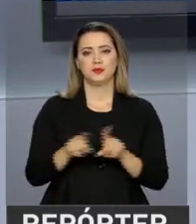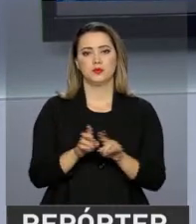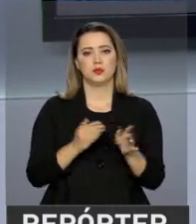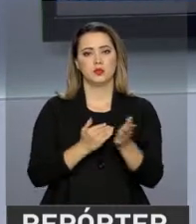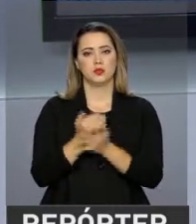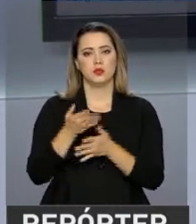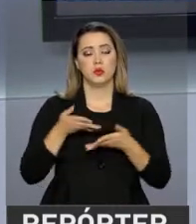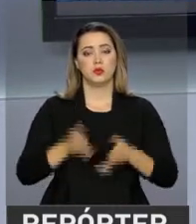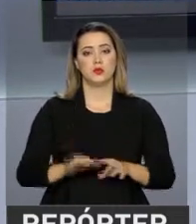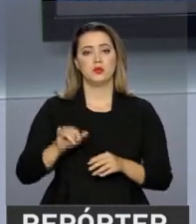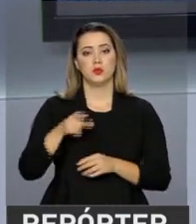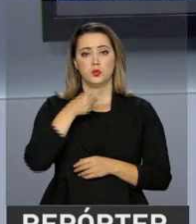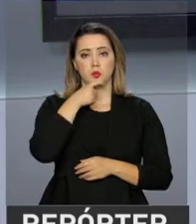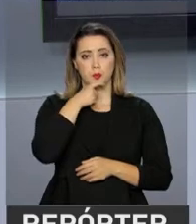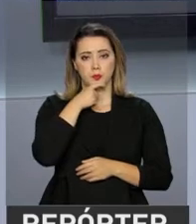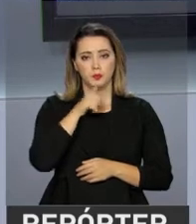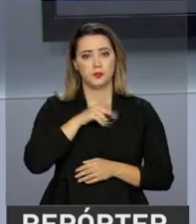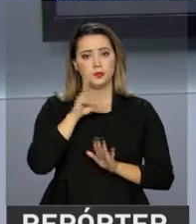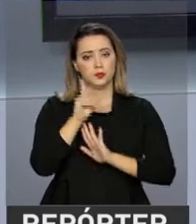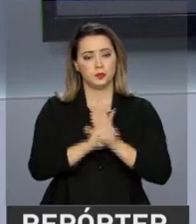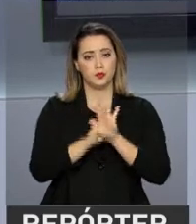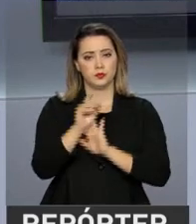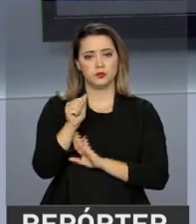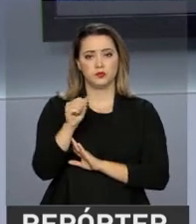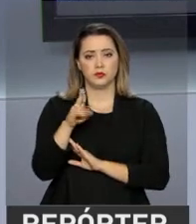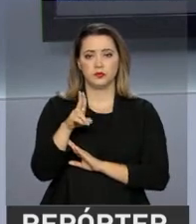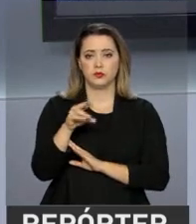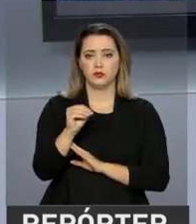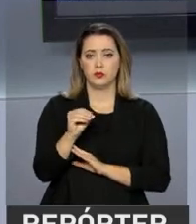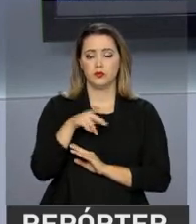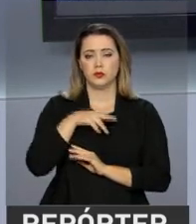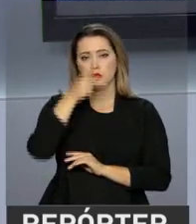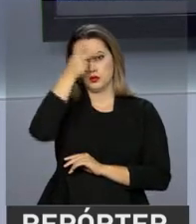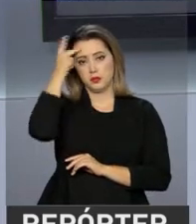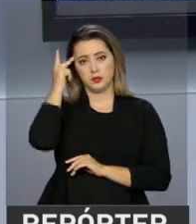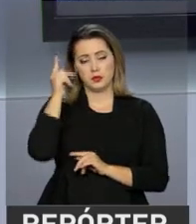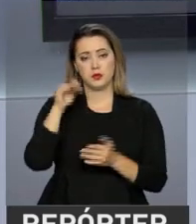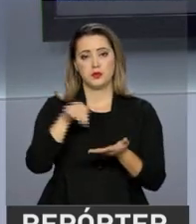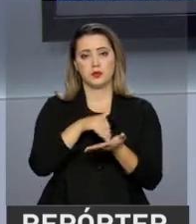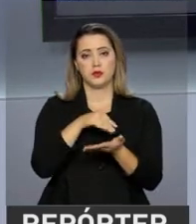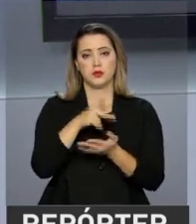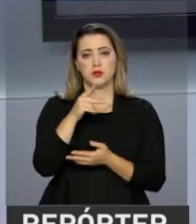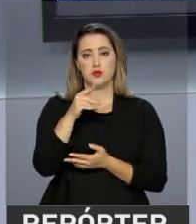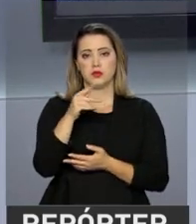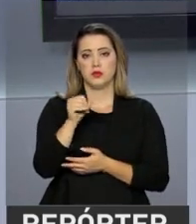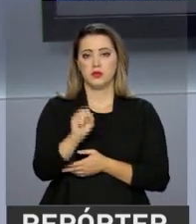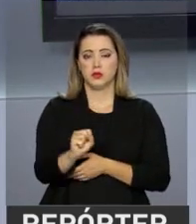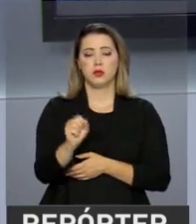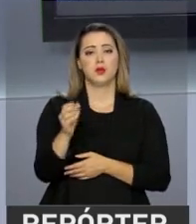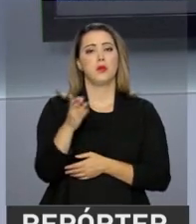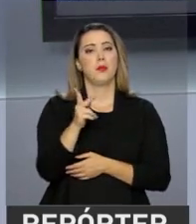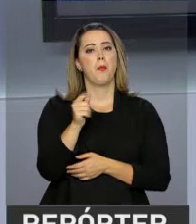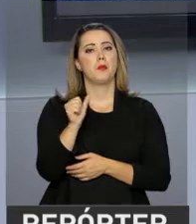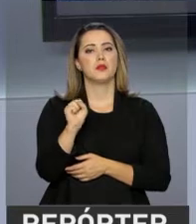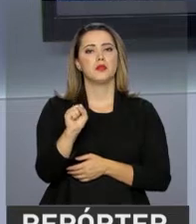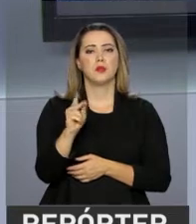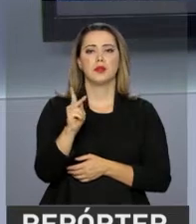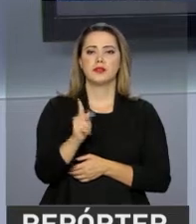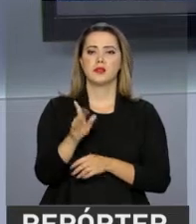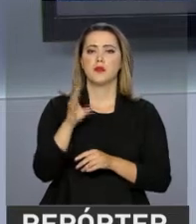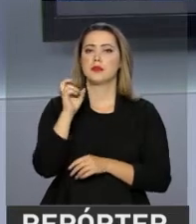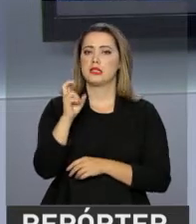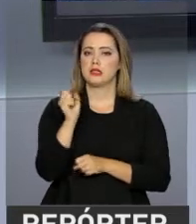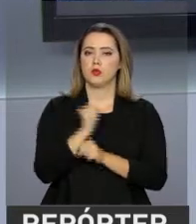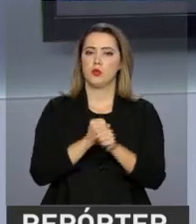começando com os nascidos em julho têm direito ao abono o trabalhador inscrito no pis ou pasep há pelo menos cinco anos e que